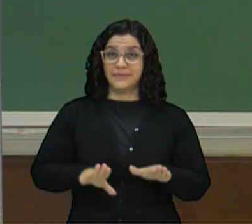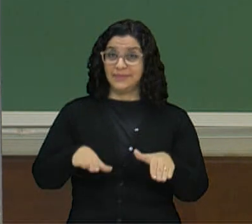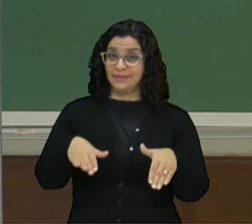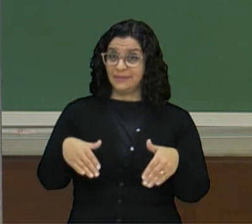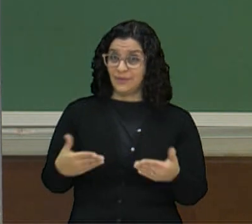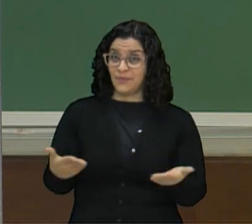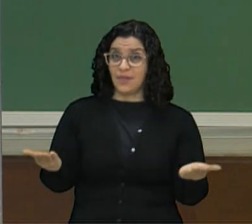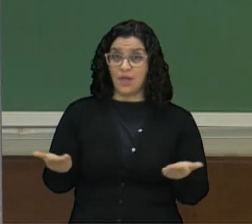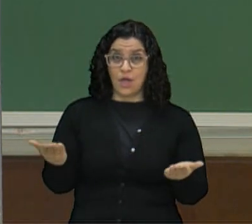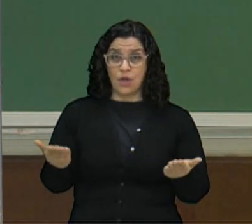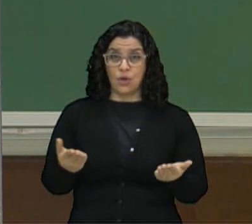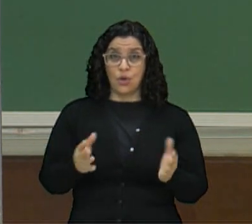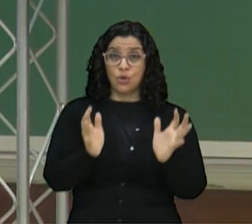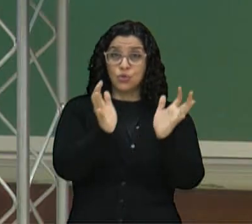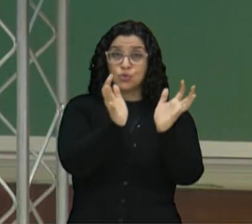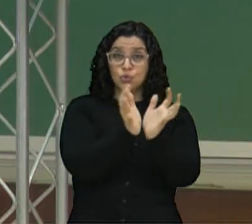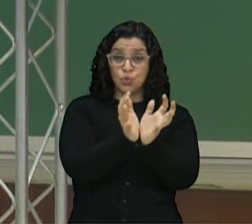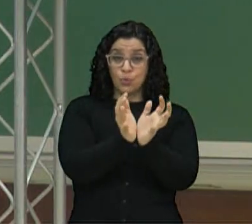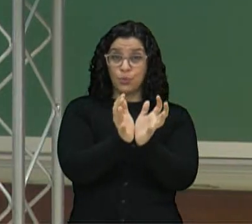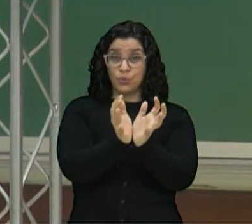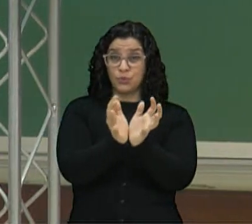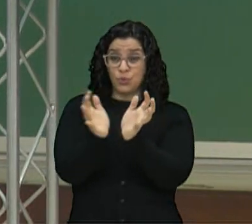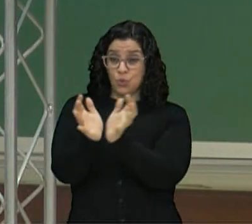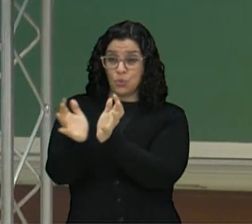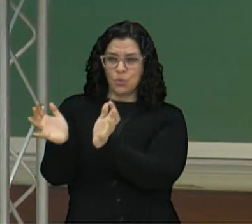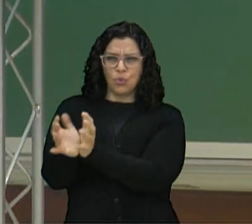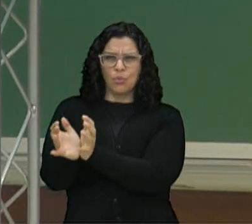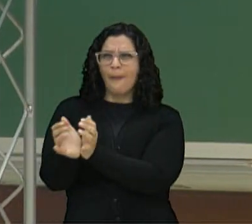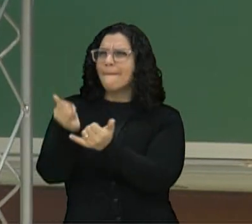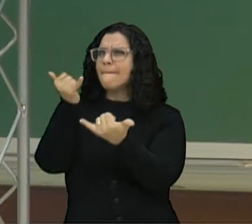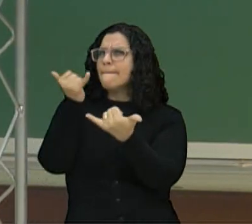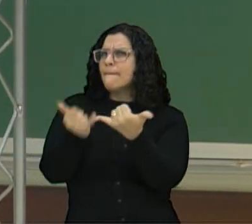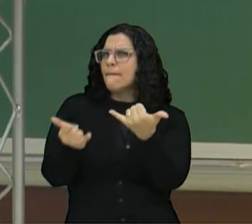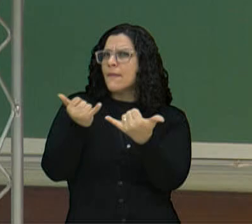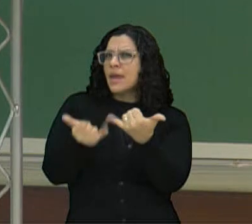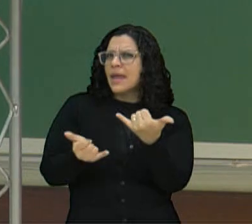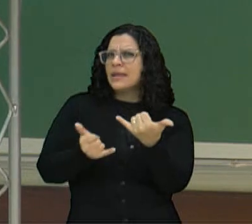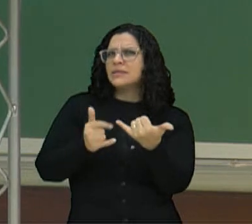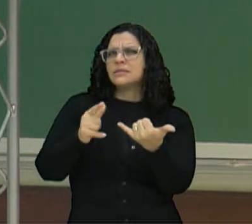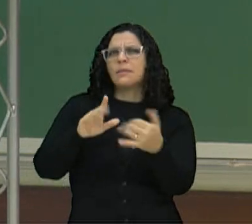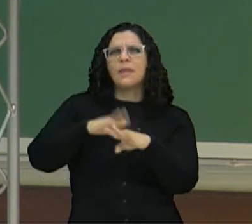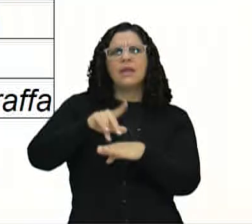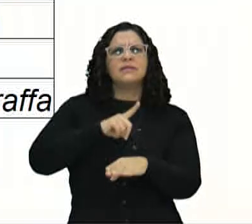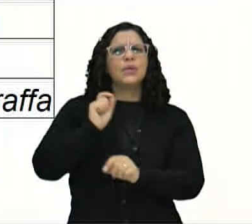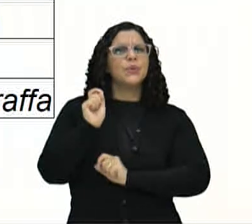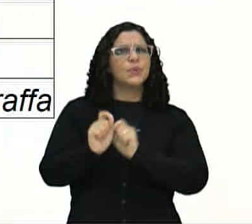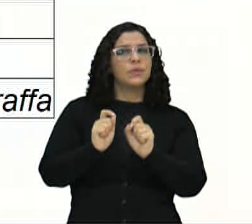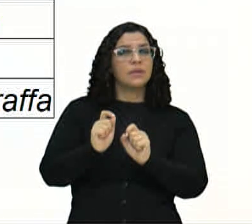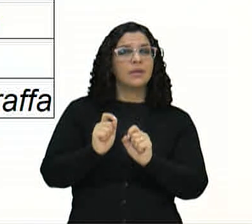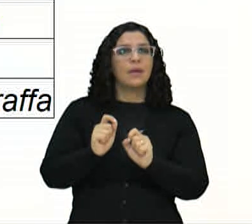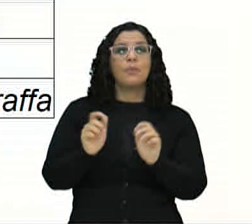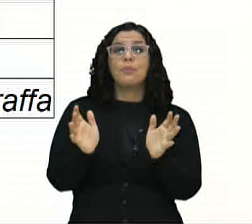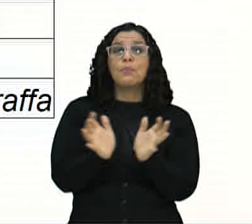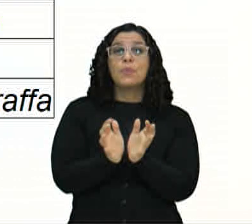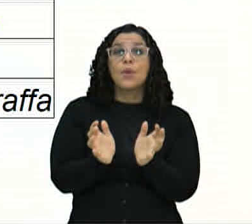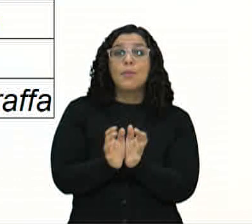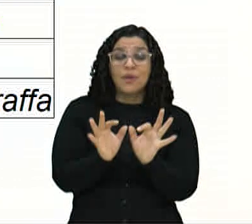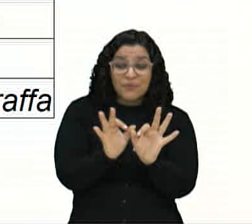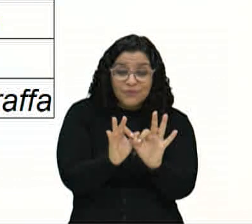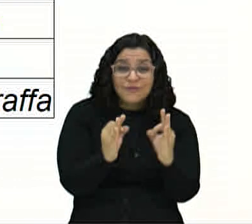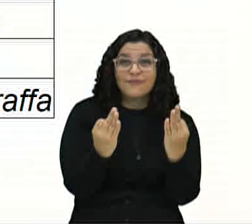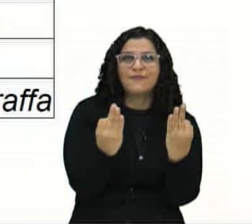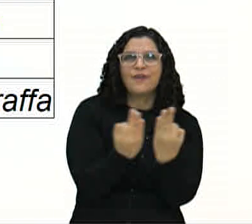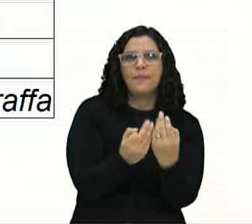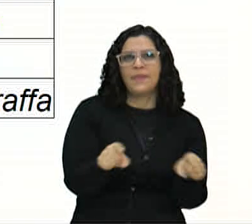Então, pessoal, as espécies mais semelhantes entre si, de maior semelhança, são as que pertencem à mesma